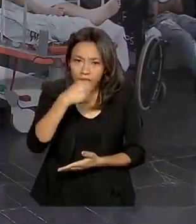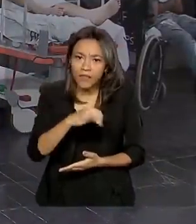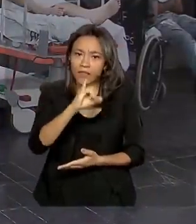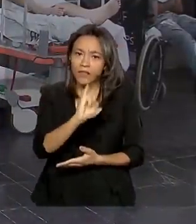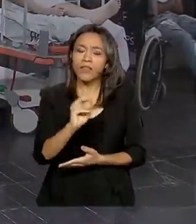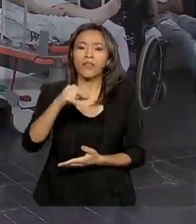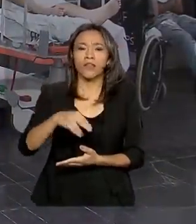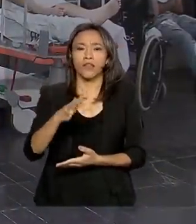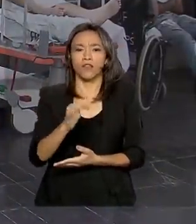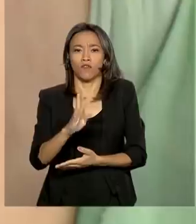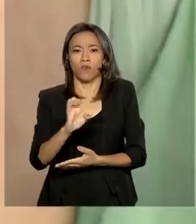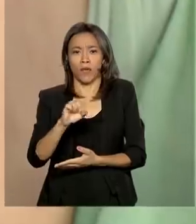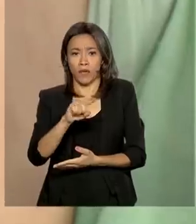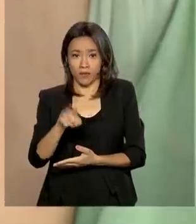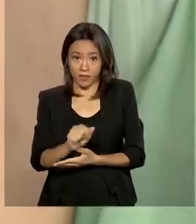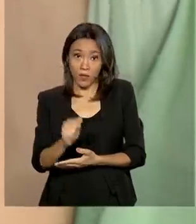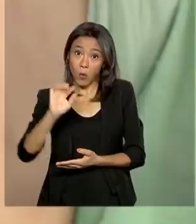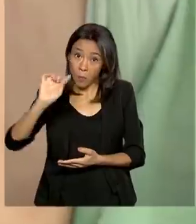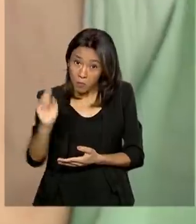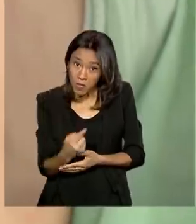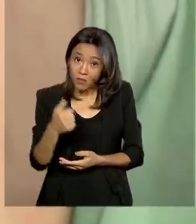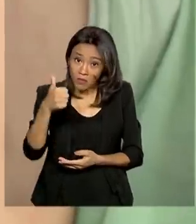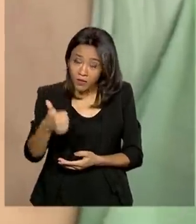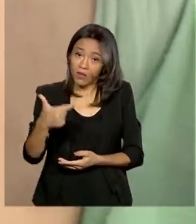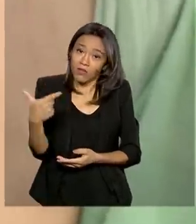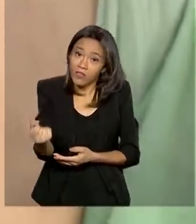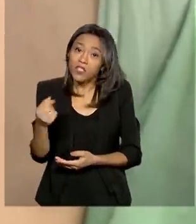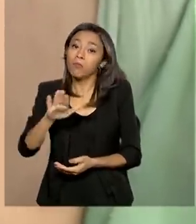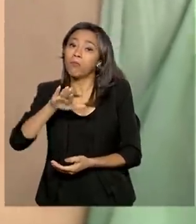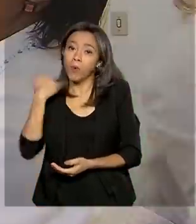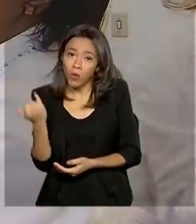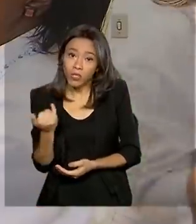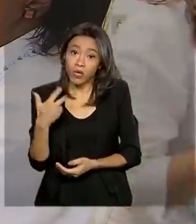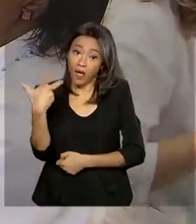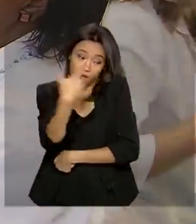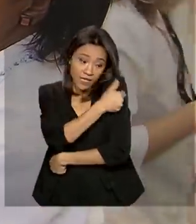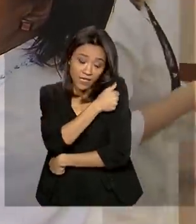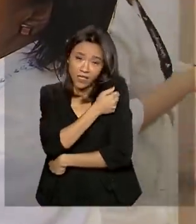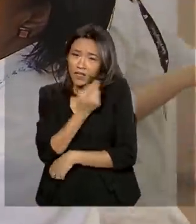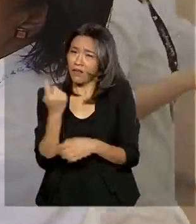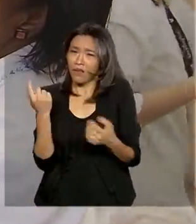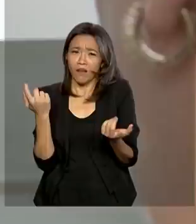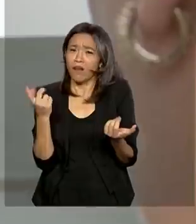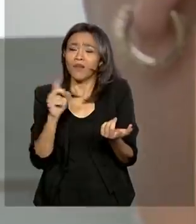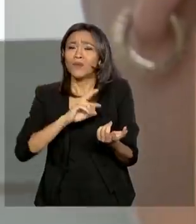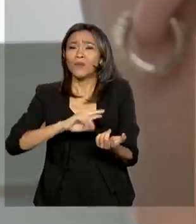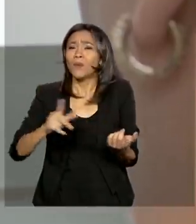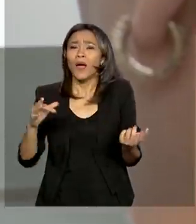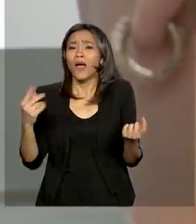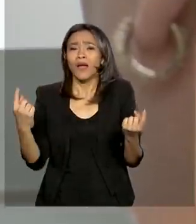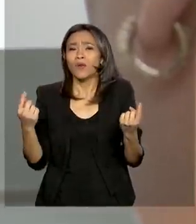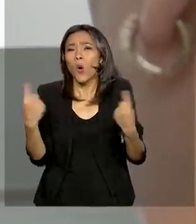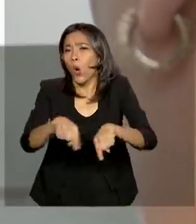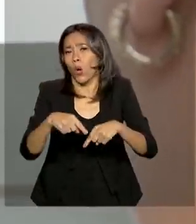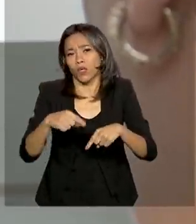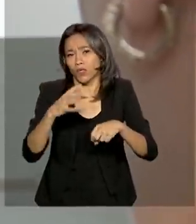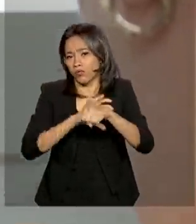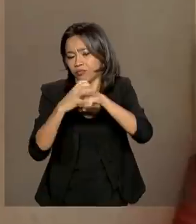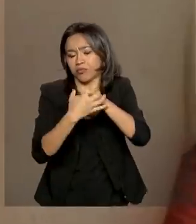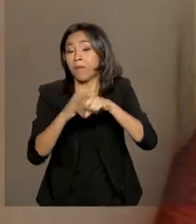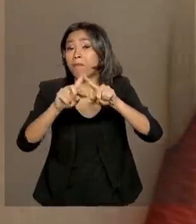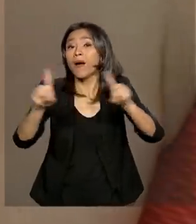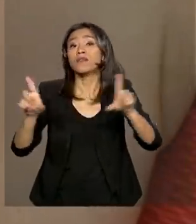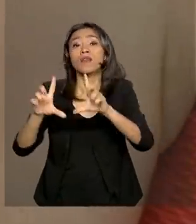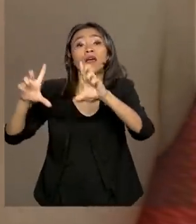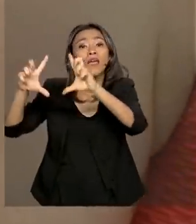.122 mortes. A vacina não tem eficácia contra o coronavírus, mas vai fazer com que menos